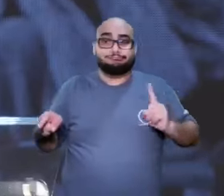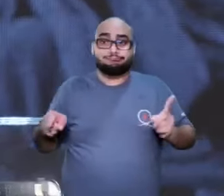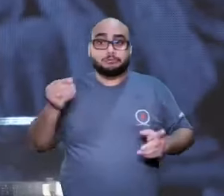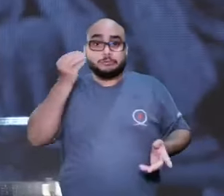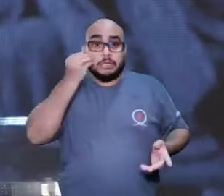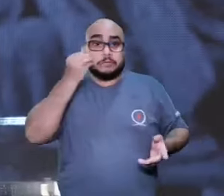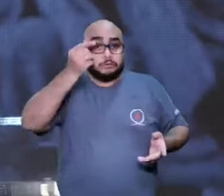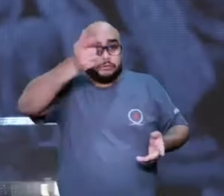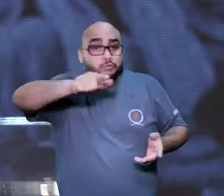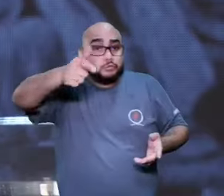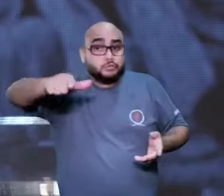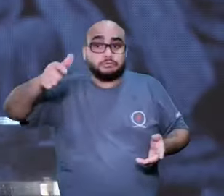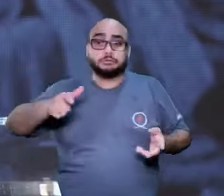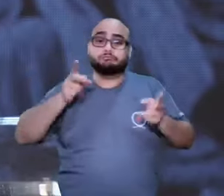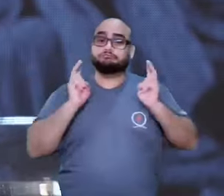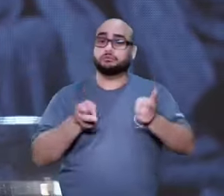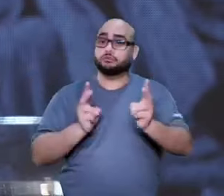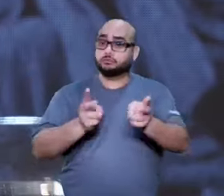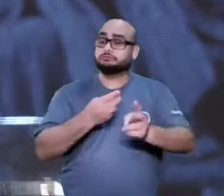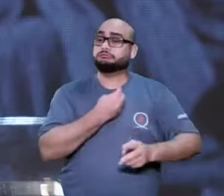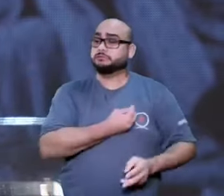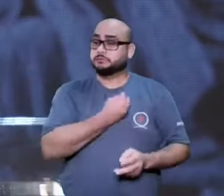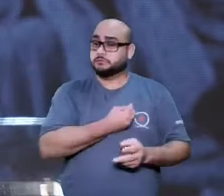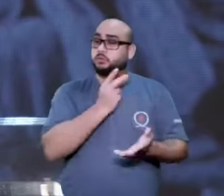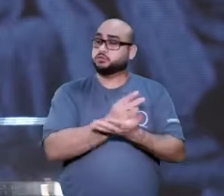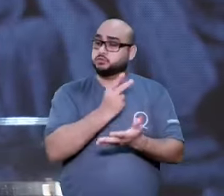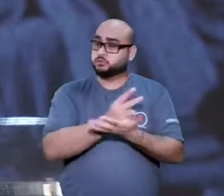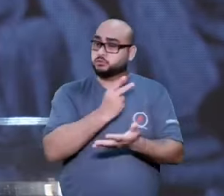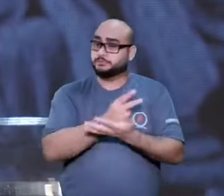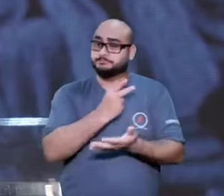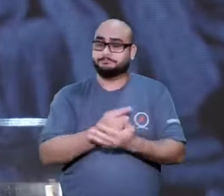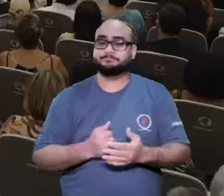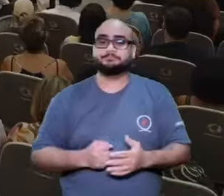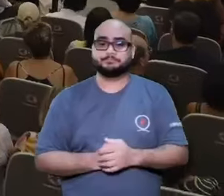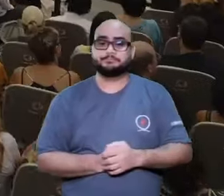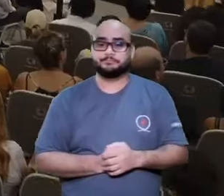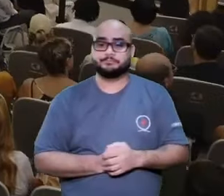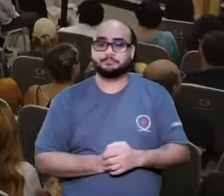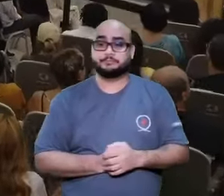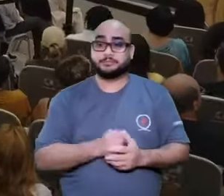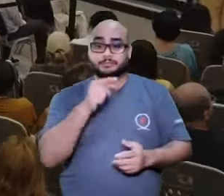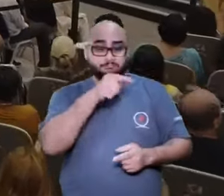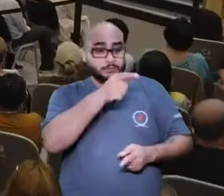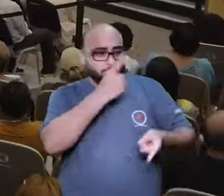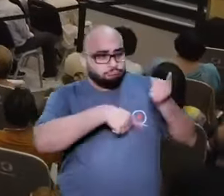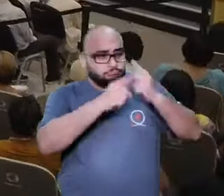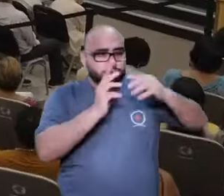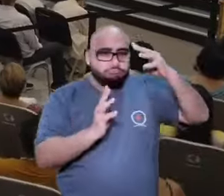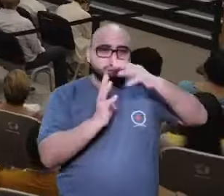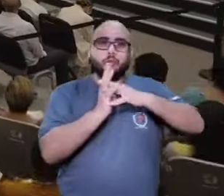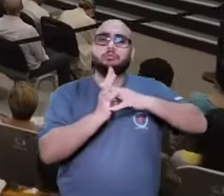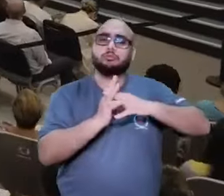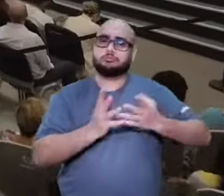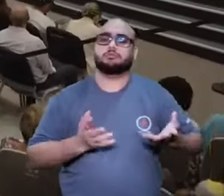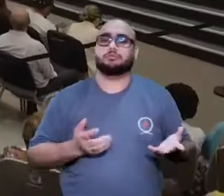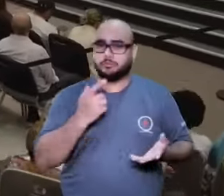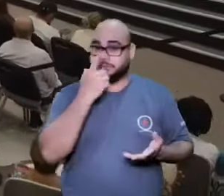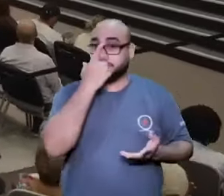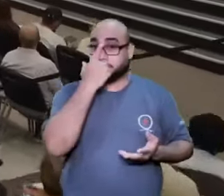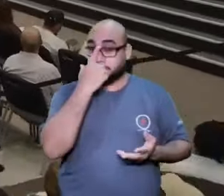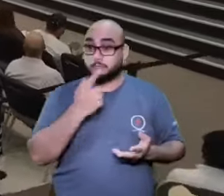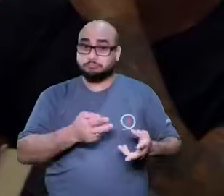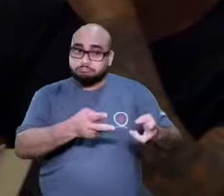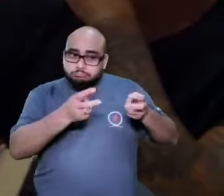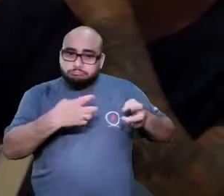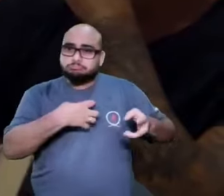você pode continuar você pode virar seu cativeiro você pode dar a volta ca perceba que nada